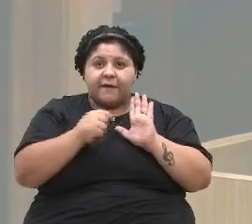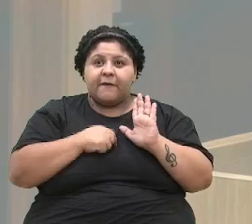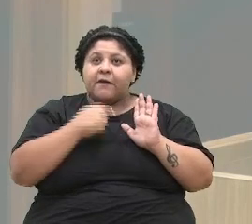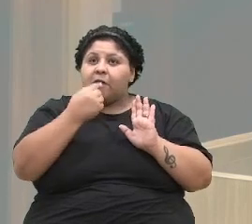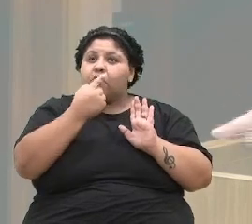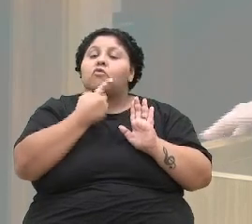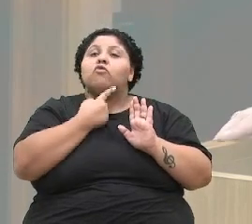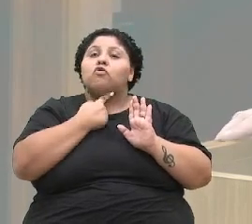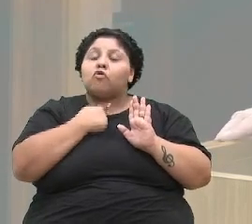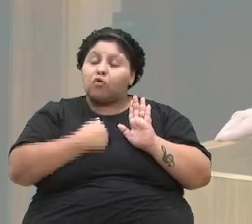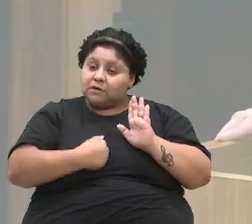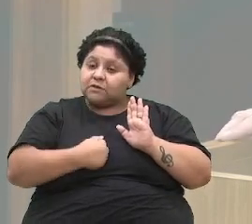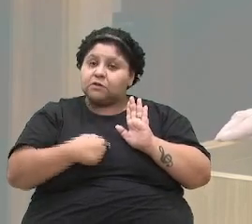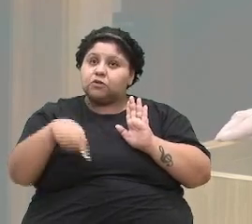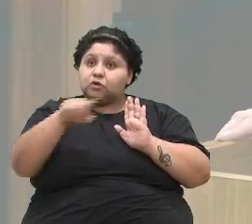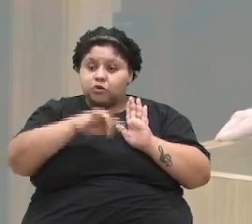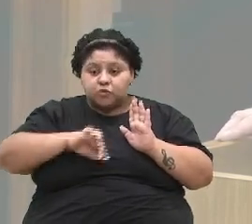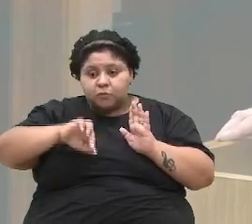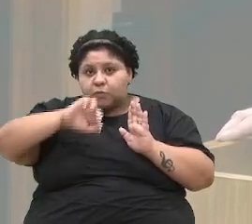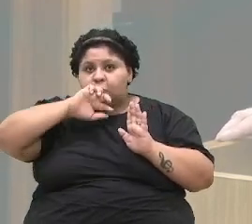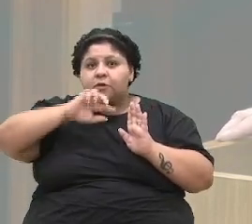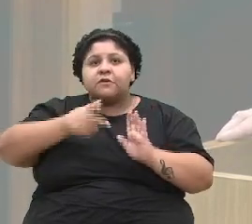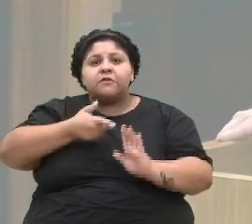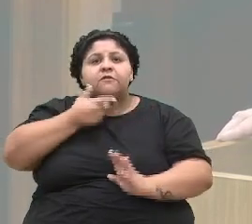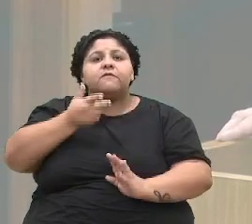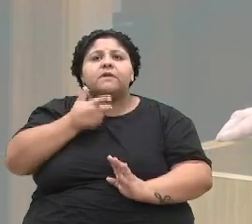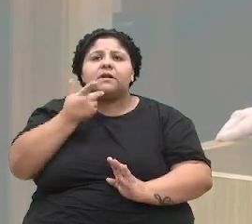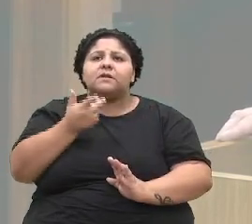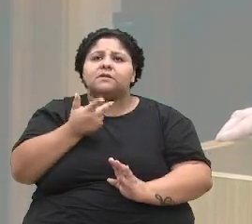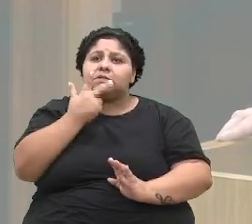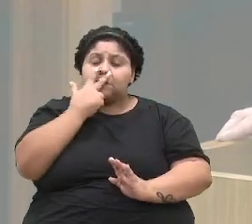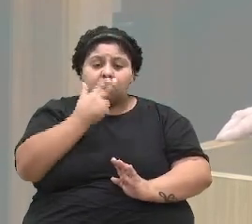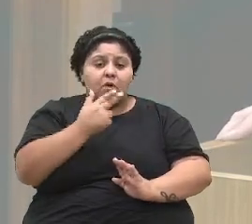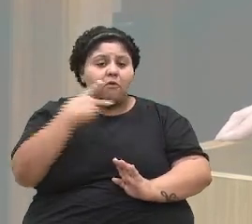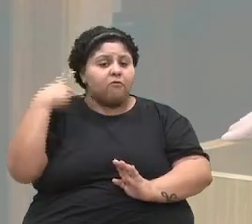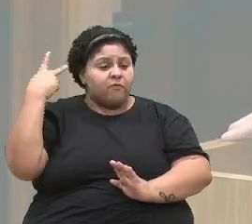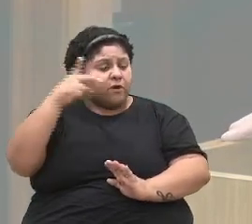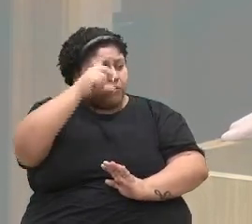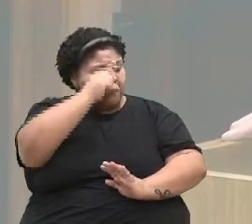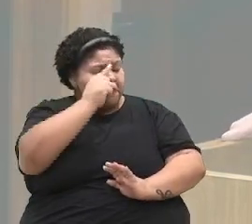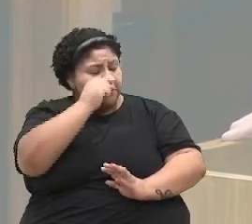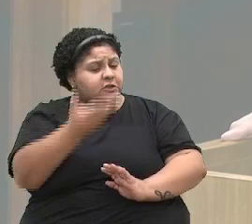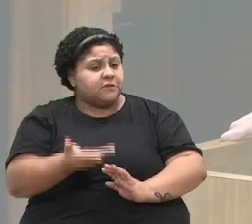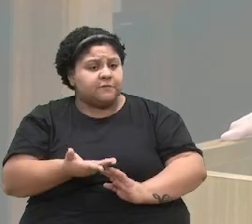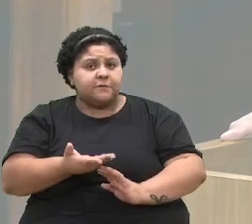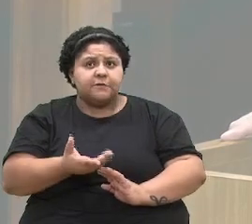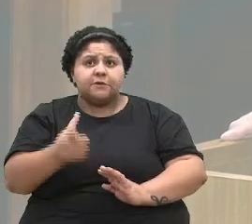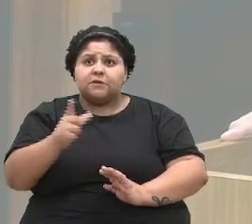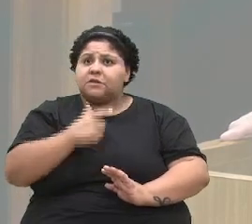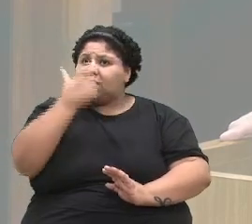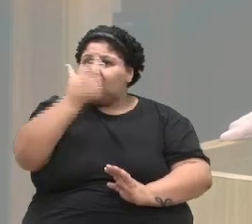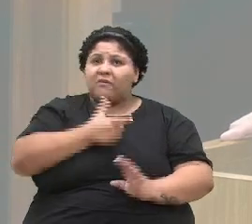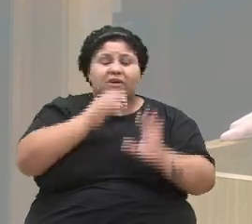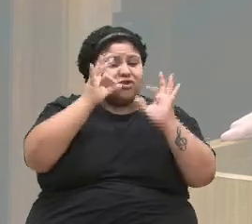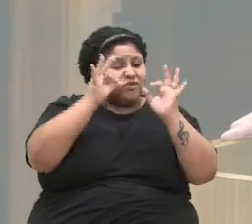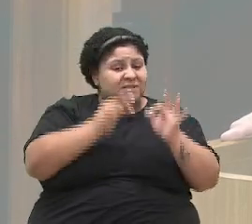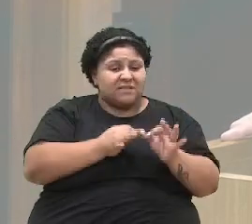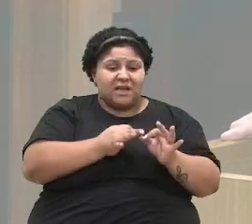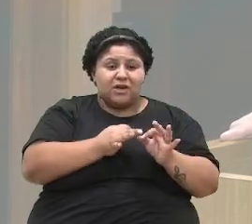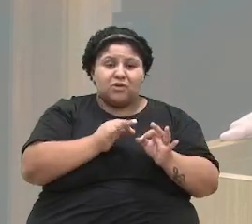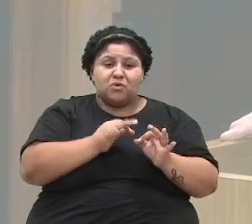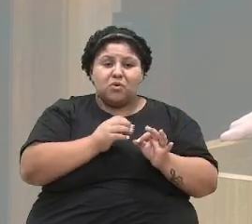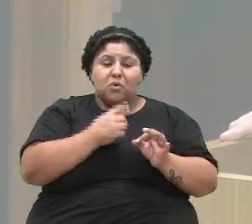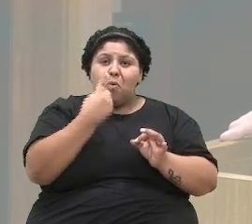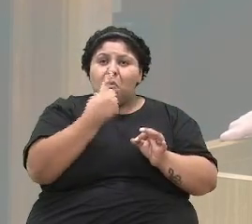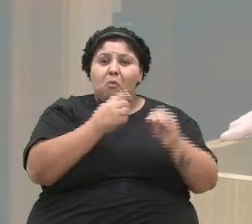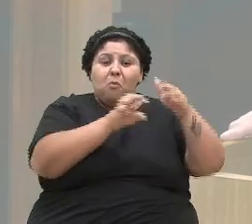o nosso bispo falasse a mesma coisa que o Fantinel falou, que dissesse assim, ó, não acho correto o monopólio, estou